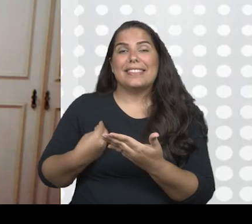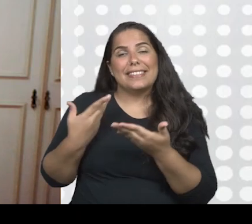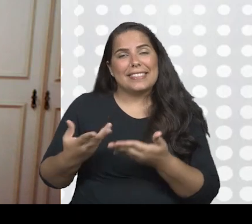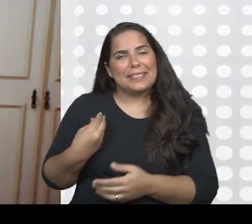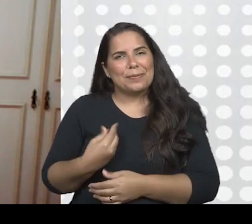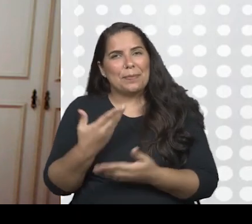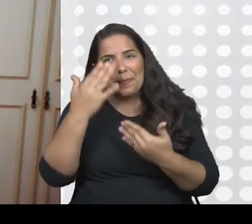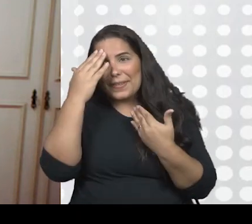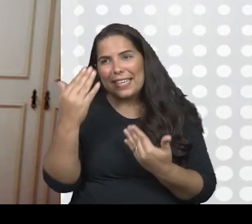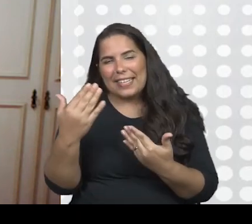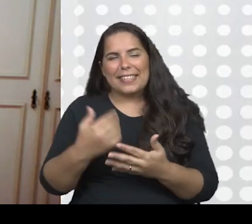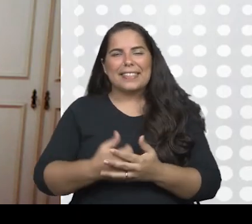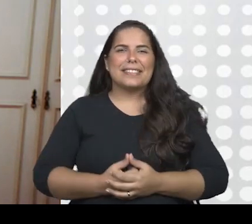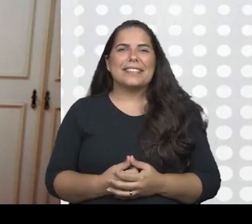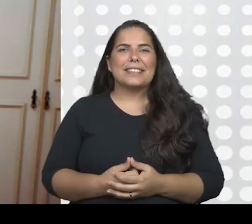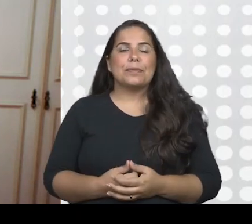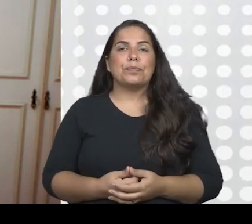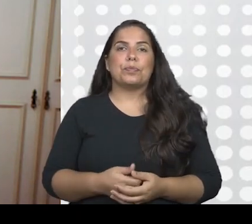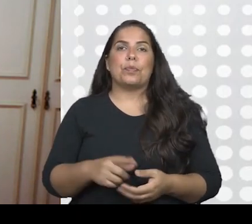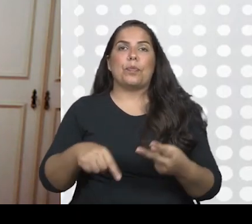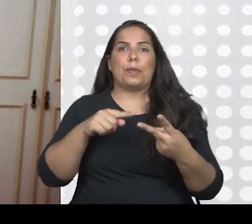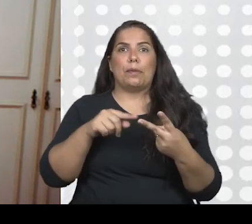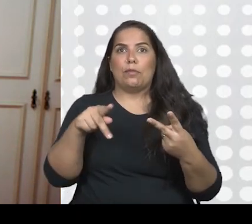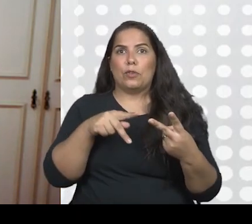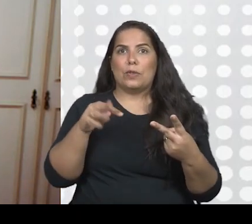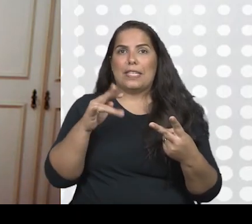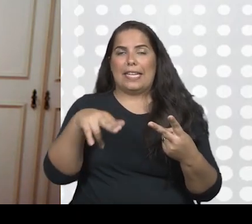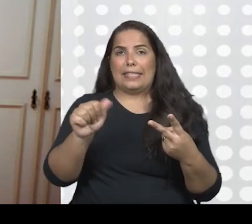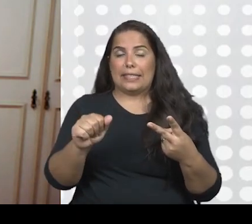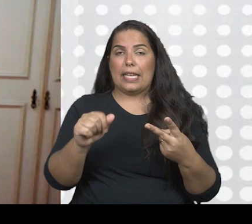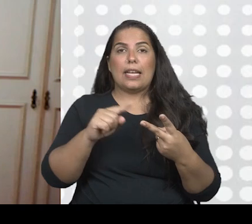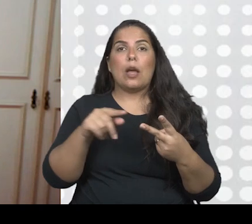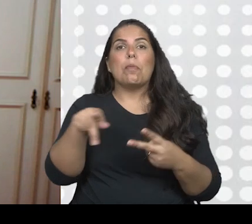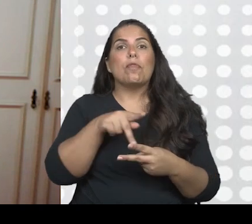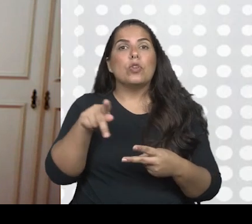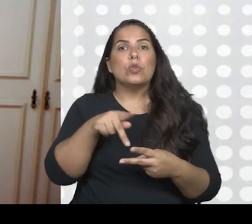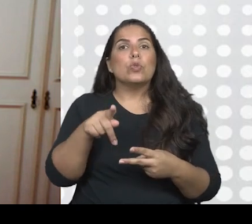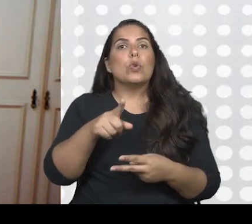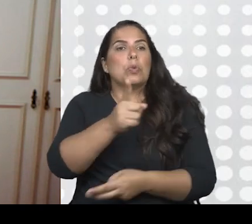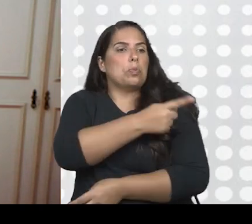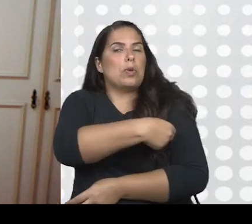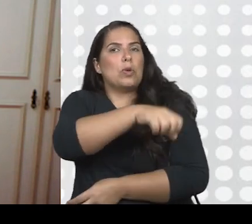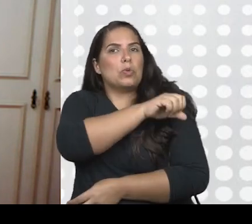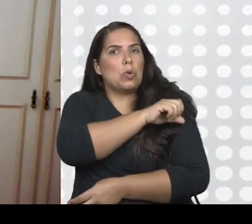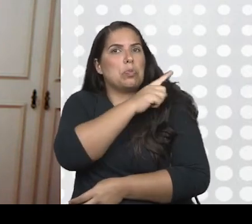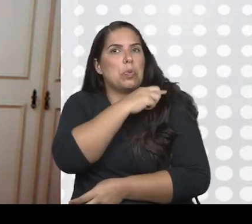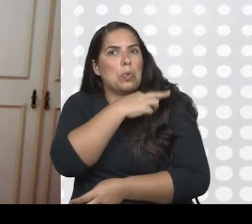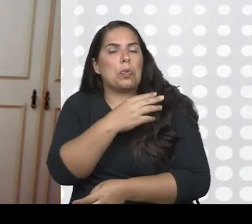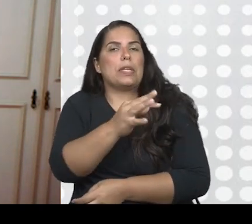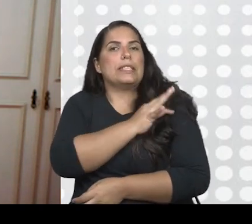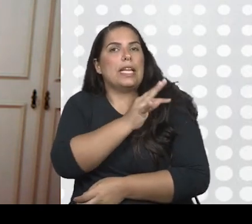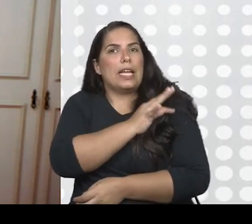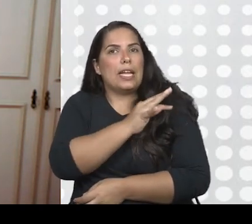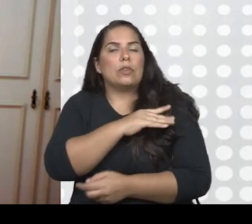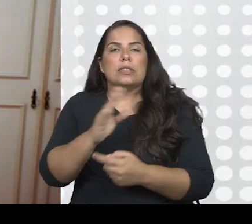presença e participação conosco. A professora Tainá Marracha é professora do Ensino Básico, Técnico e